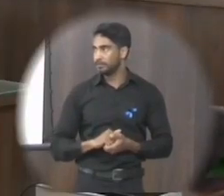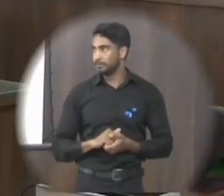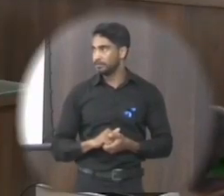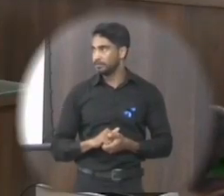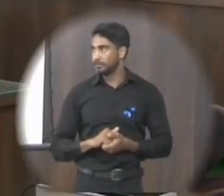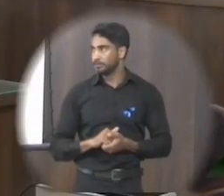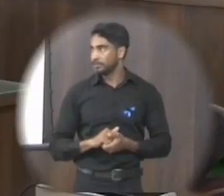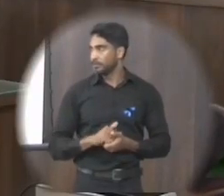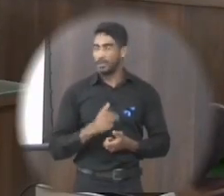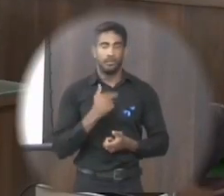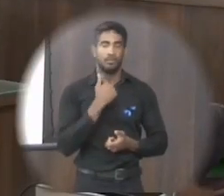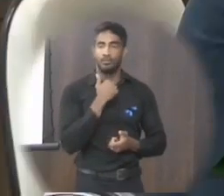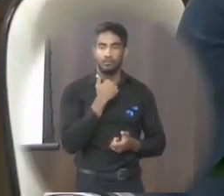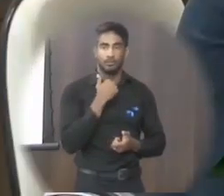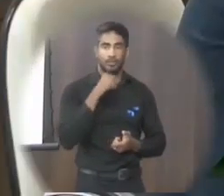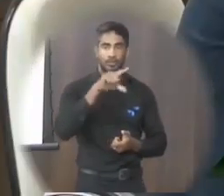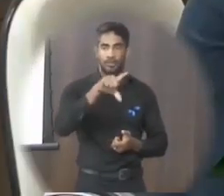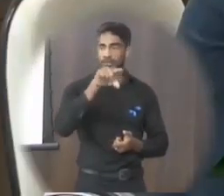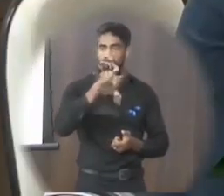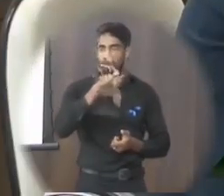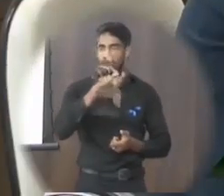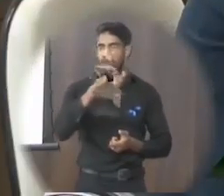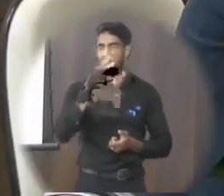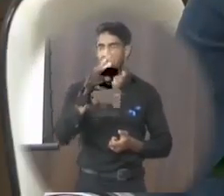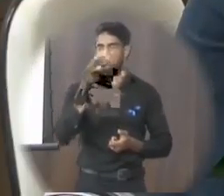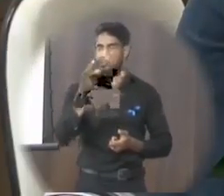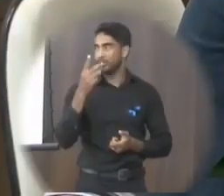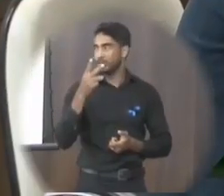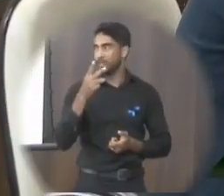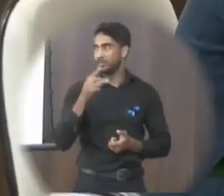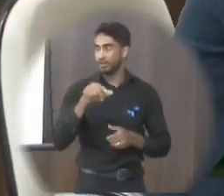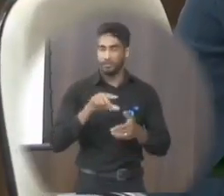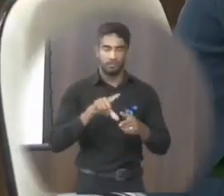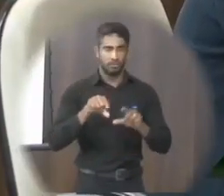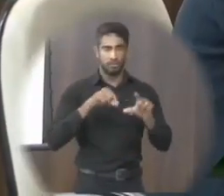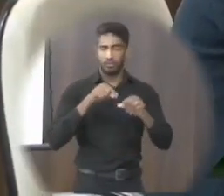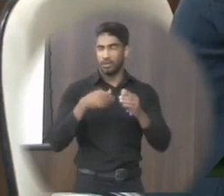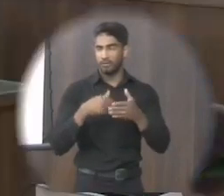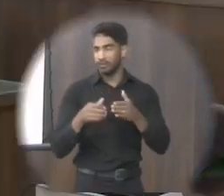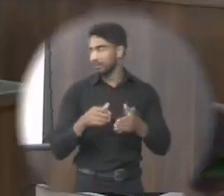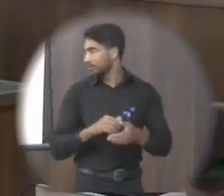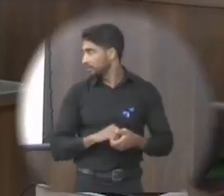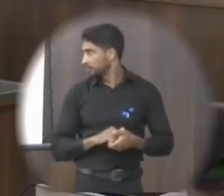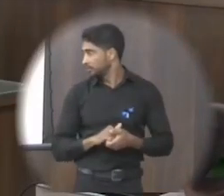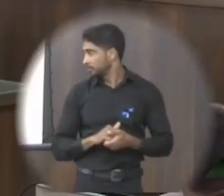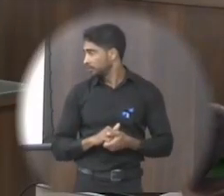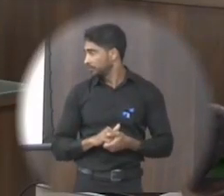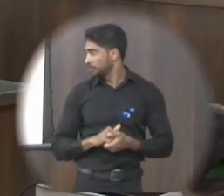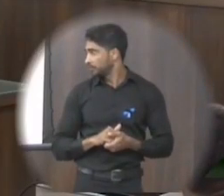É porque ele pode escolher 1%, 2%, 3%, né? Ele pode escolher o que ele quiser. Uma parte, senhor presidente.